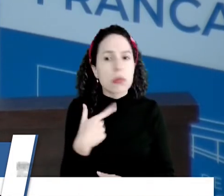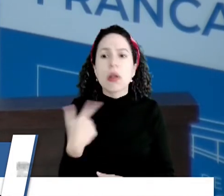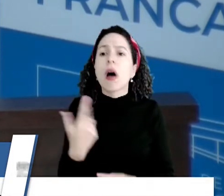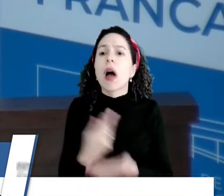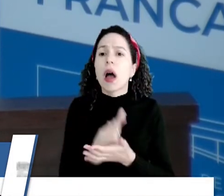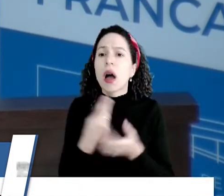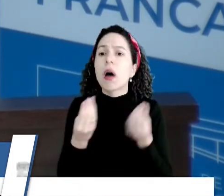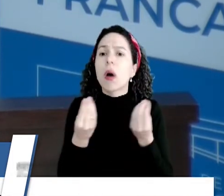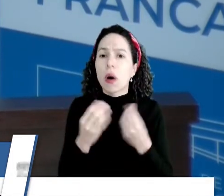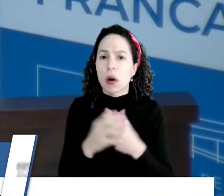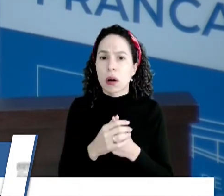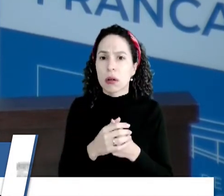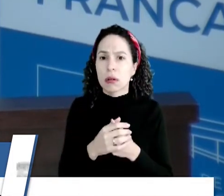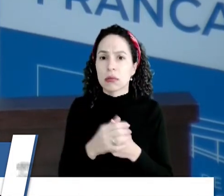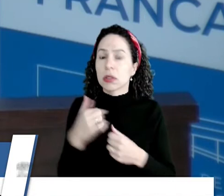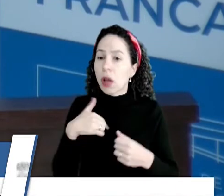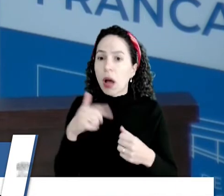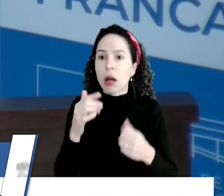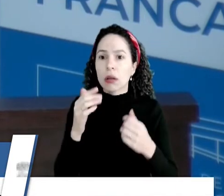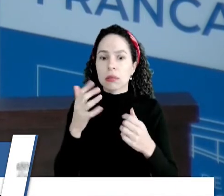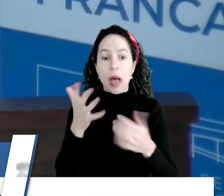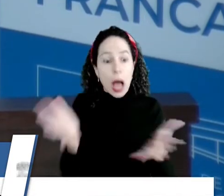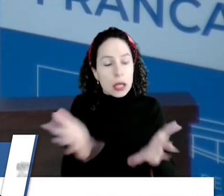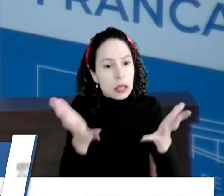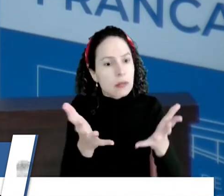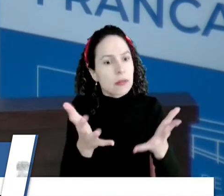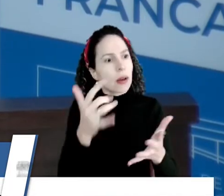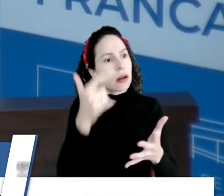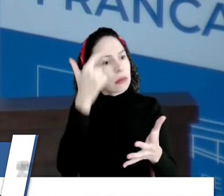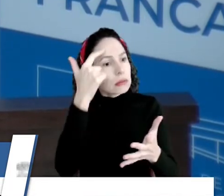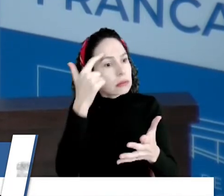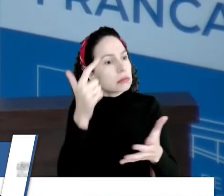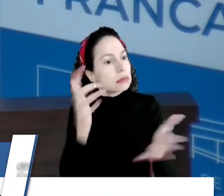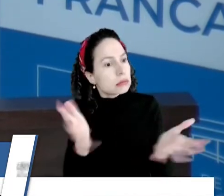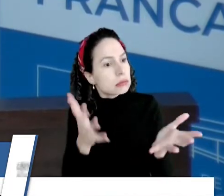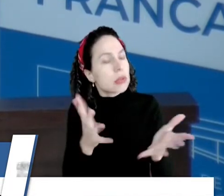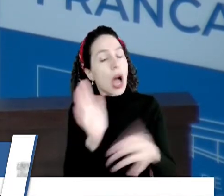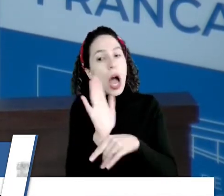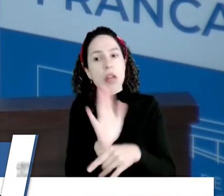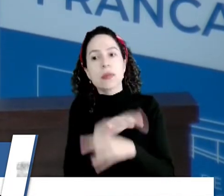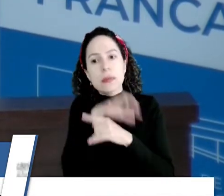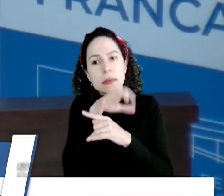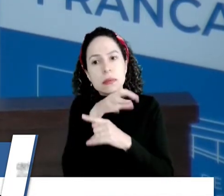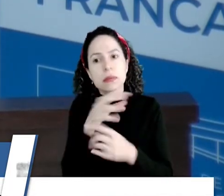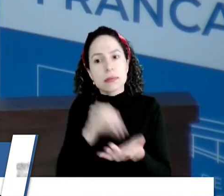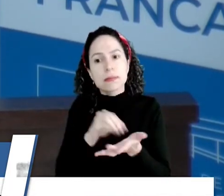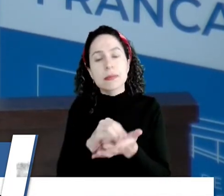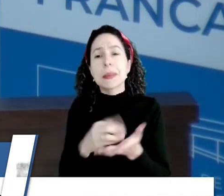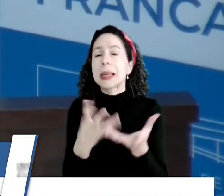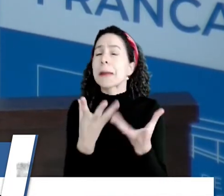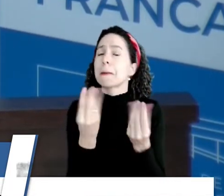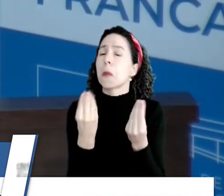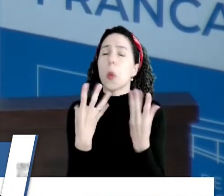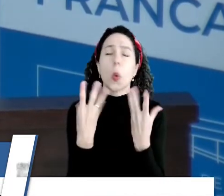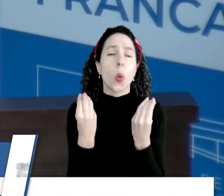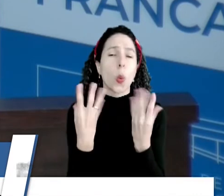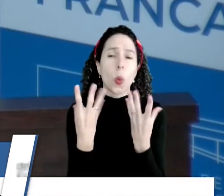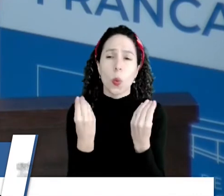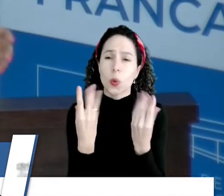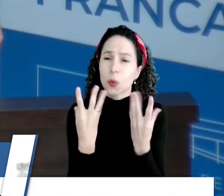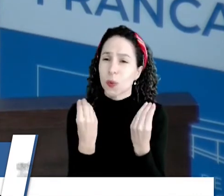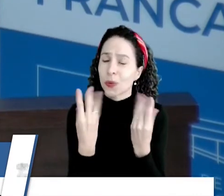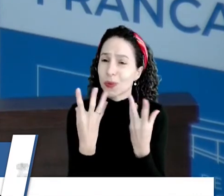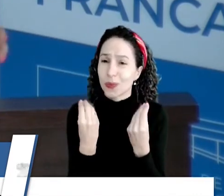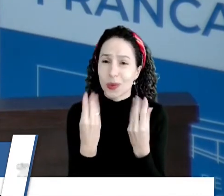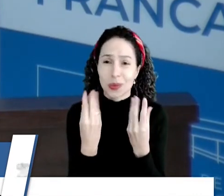Sabe, a gente não está conscientizando direito, a gente não está ajudando esses animais, só que são muitos. Sabe, enquanto a gente